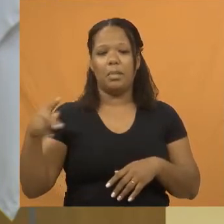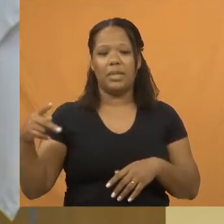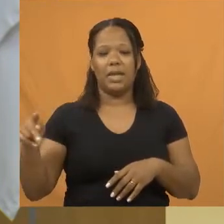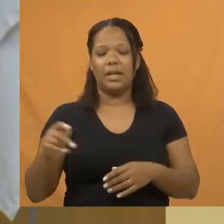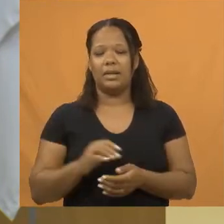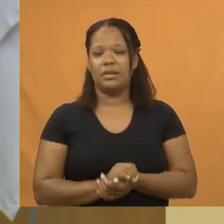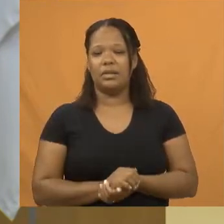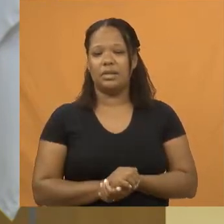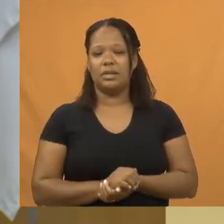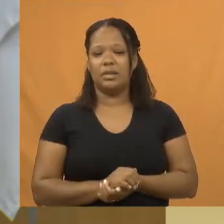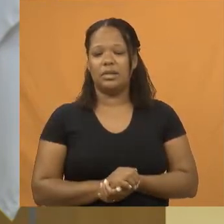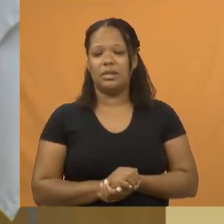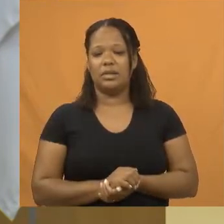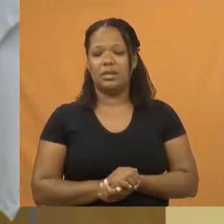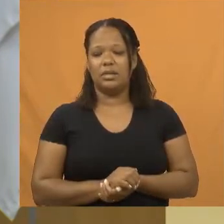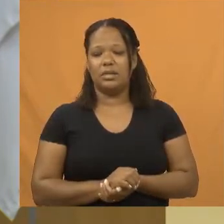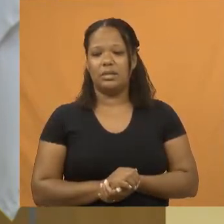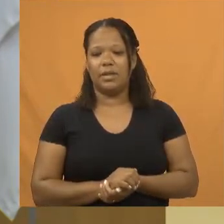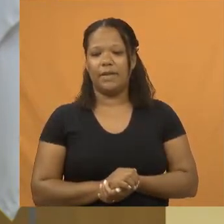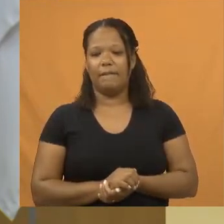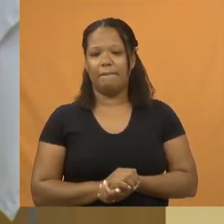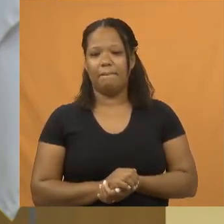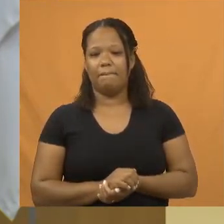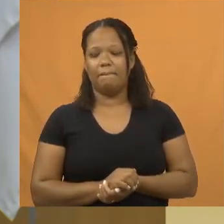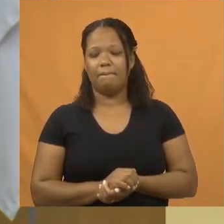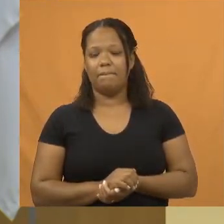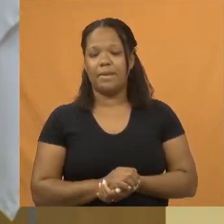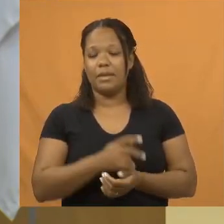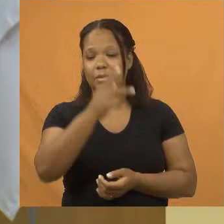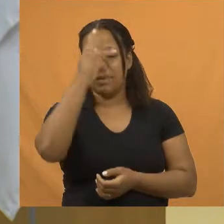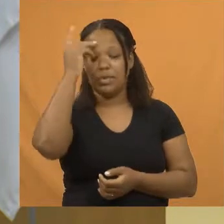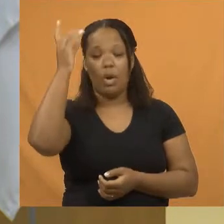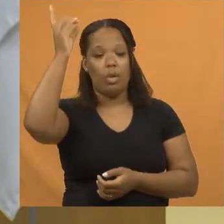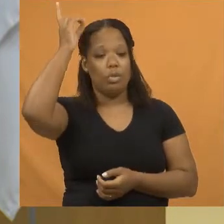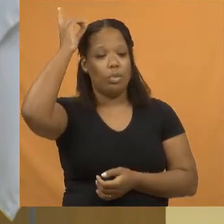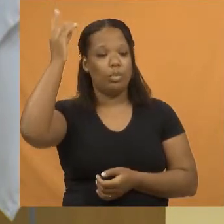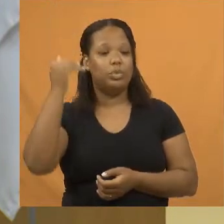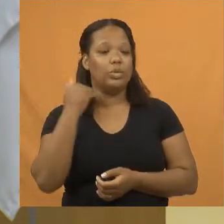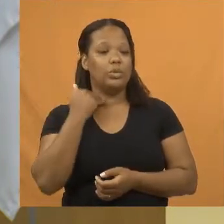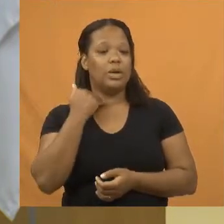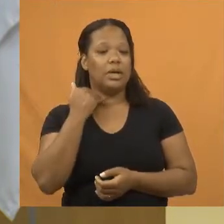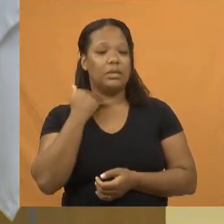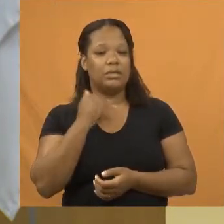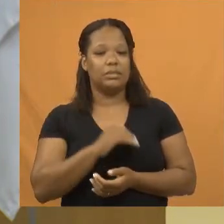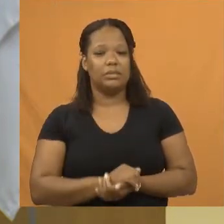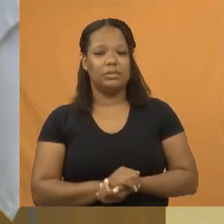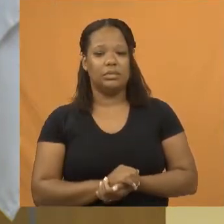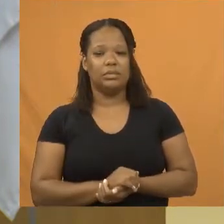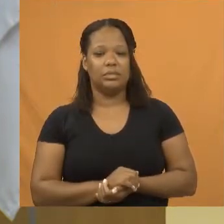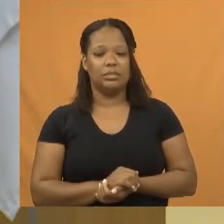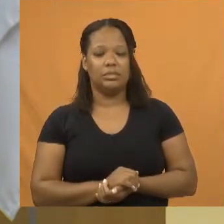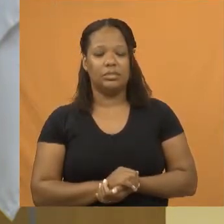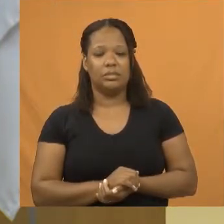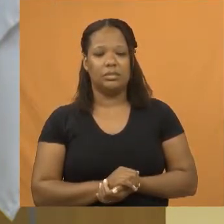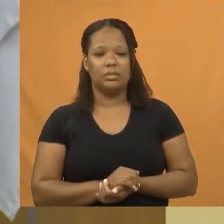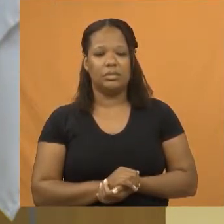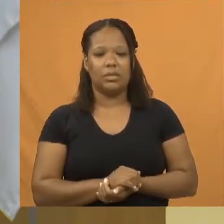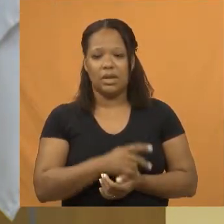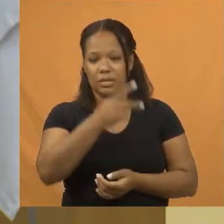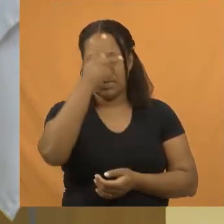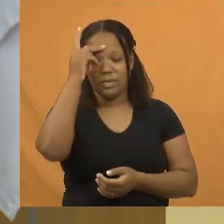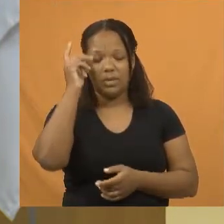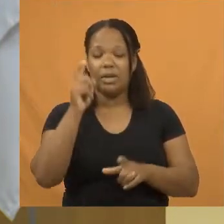eles, para os rentistas, para os bancários. Aliás, Os maiores devedores da